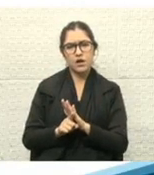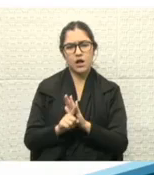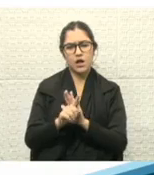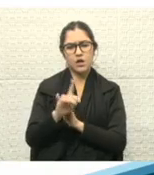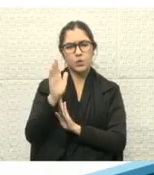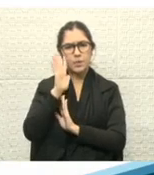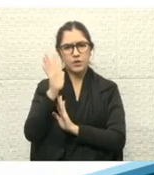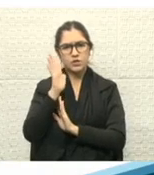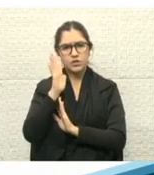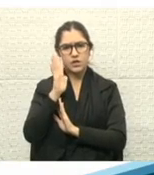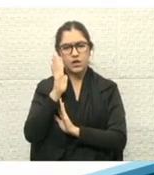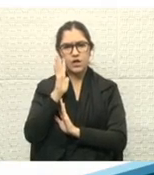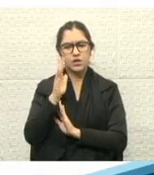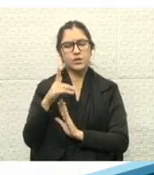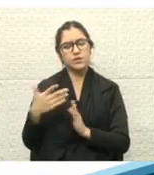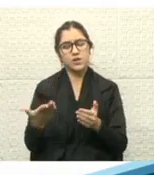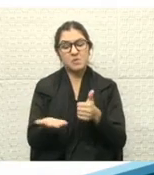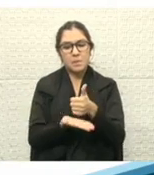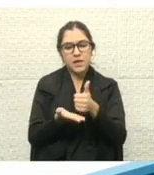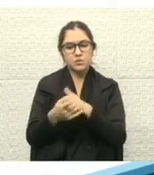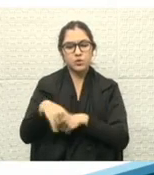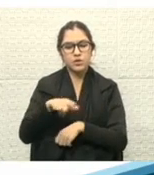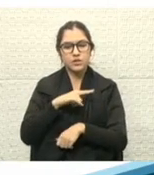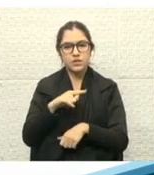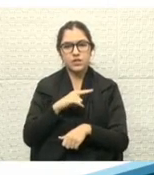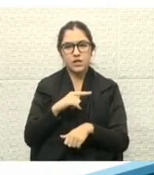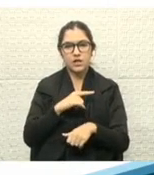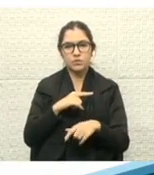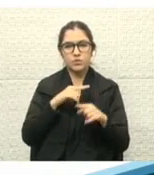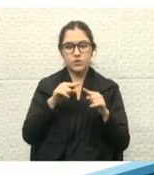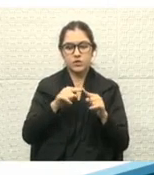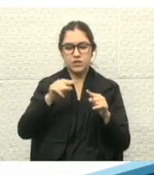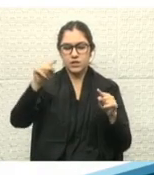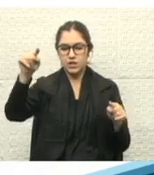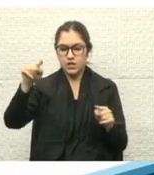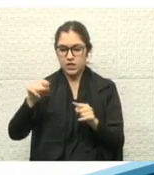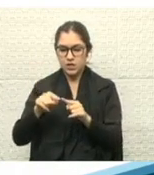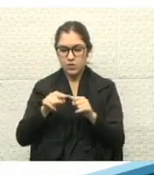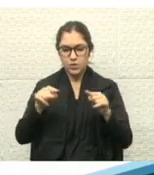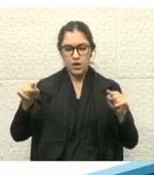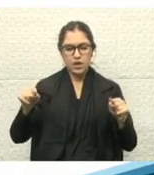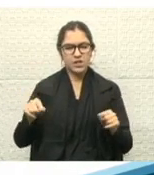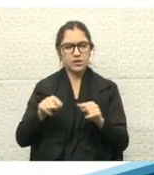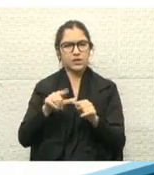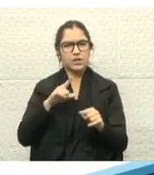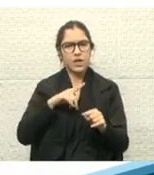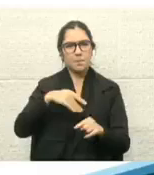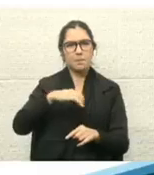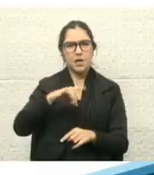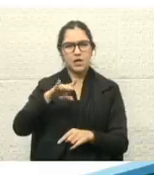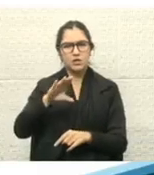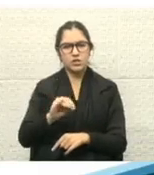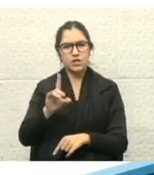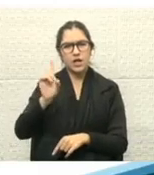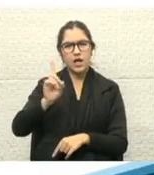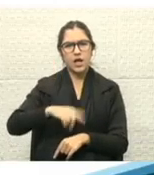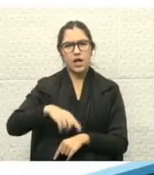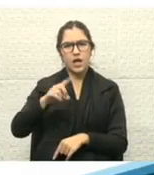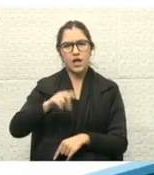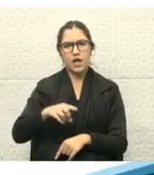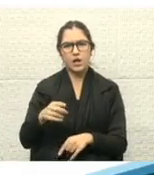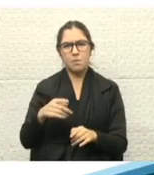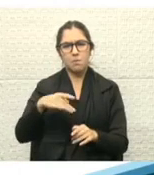imaginário. Então, basicamente, nós temos um triângulo retângulo, onde a medida da hipotenusa é o módulo do